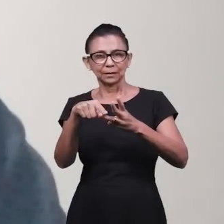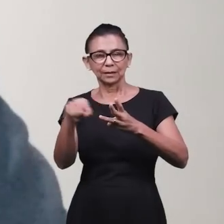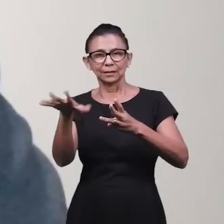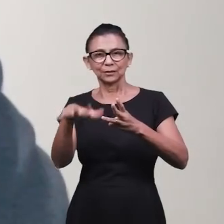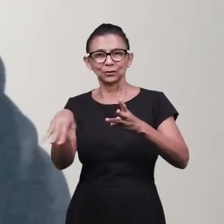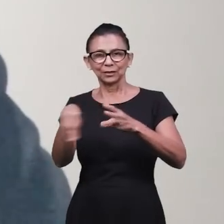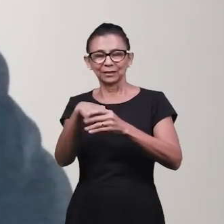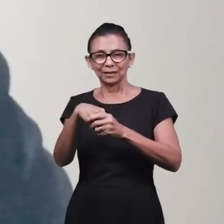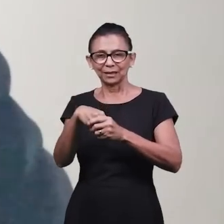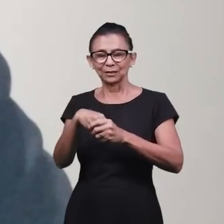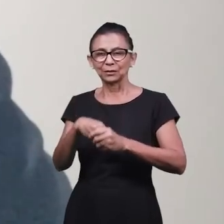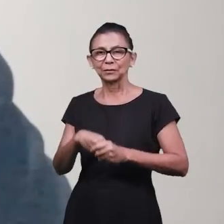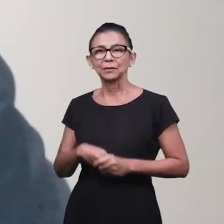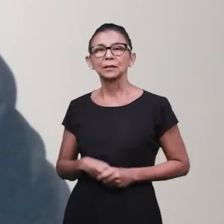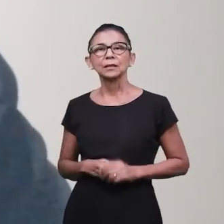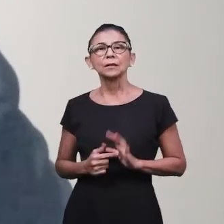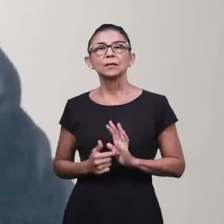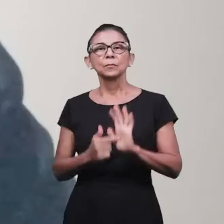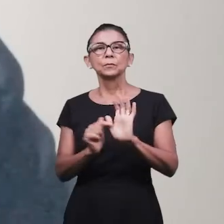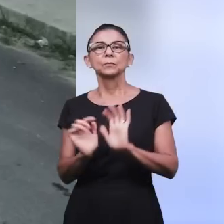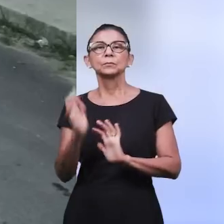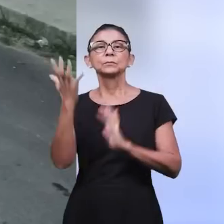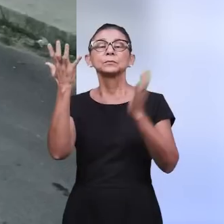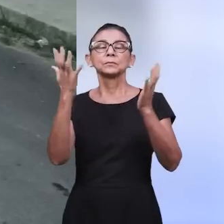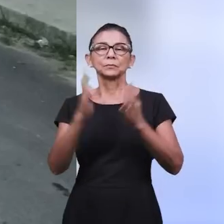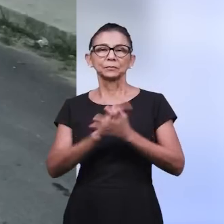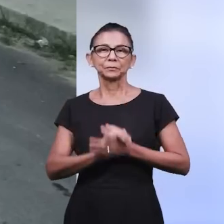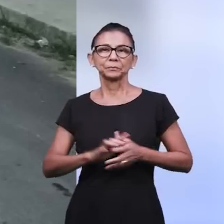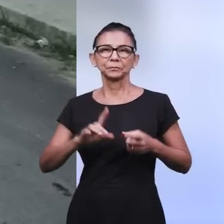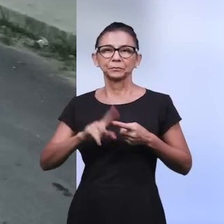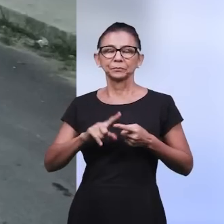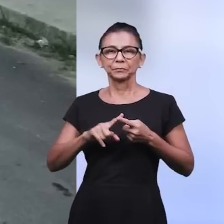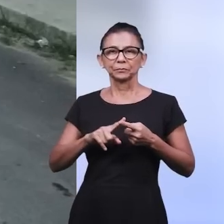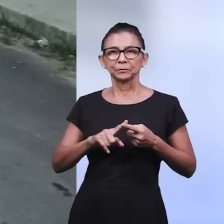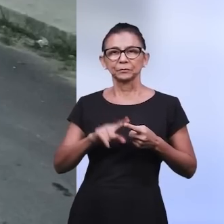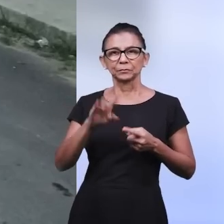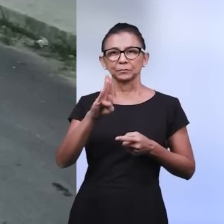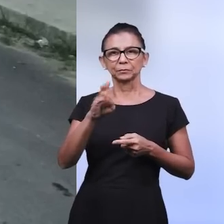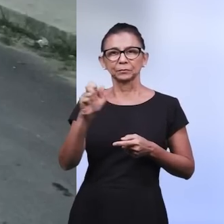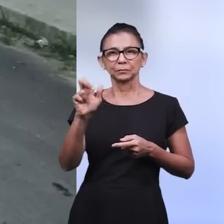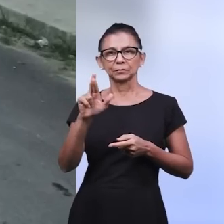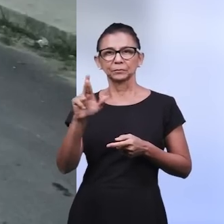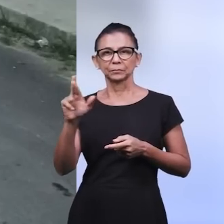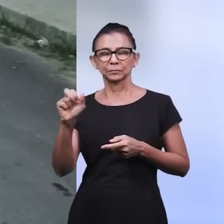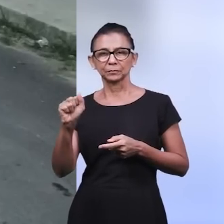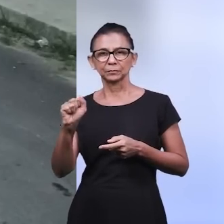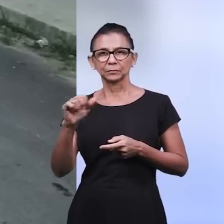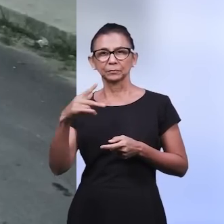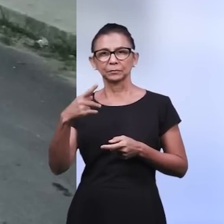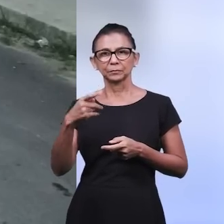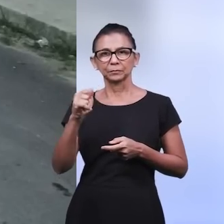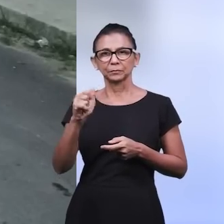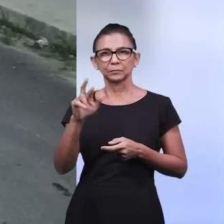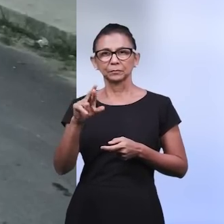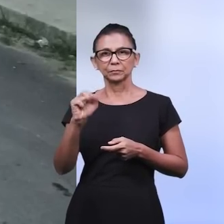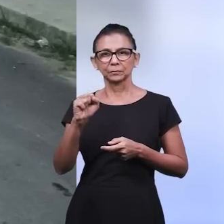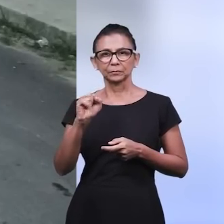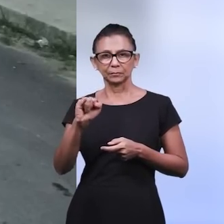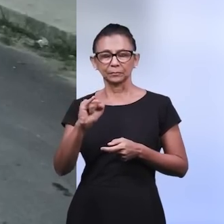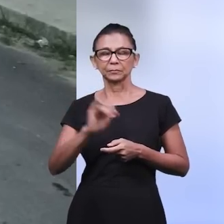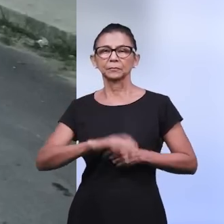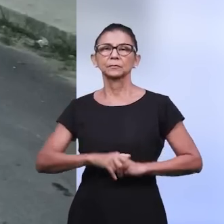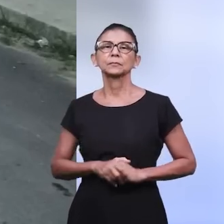os eventos que ocorreram na área de Barra do Piraí, a qual foi realizado ali pelos irmãos um trabalho evangelístico ali pelas ruas